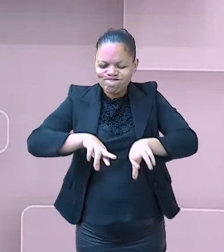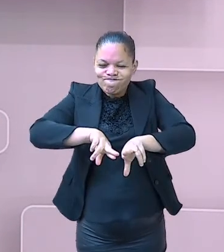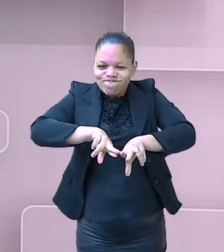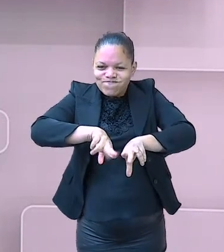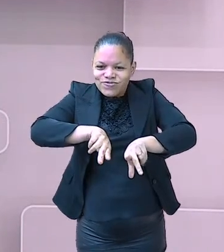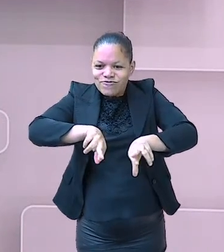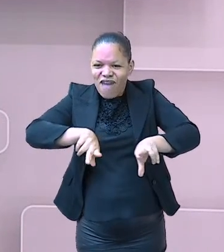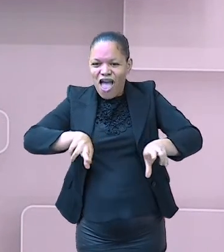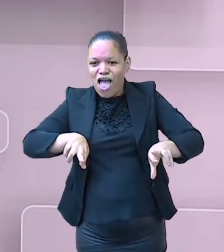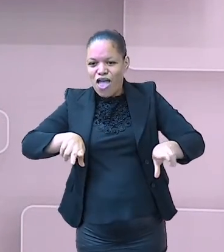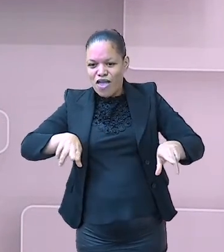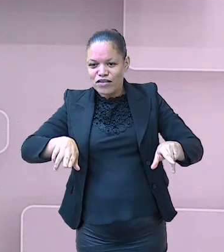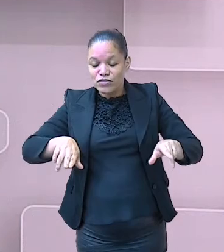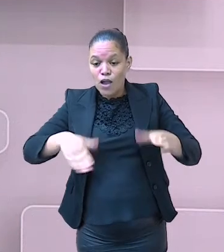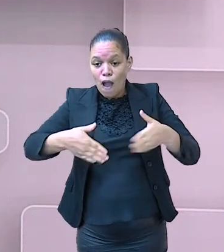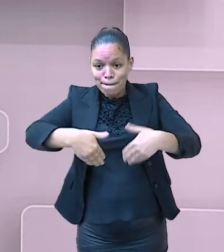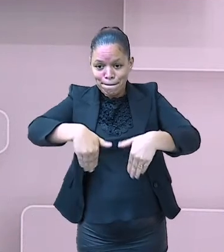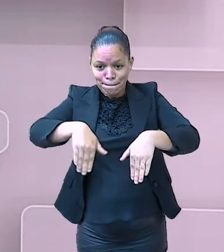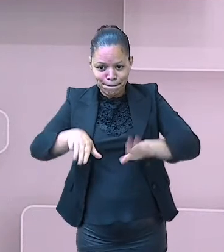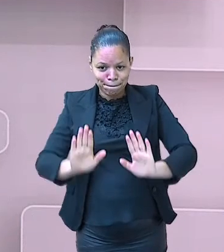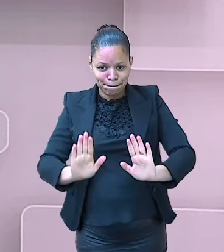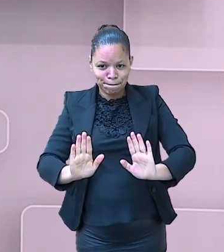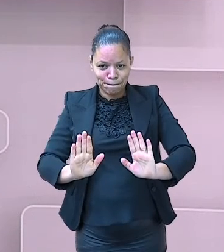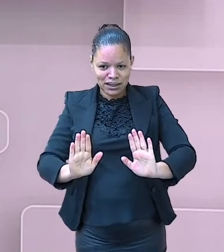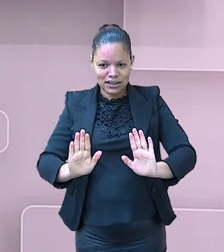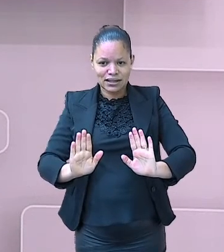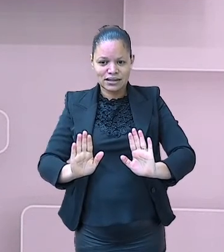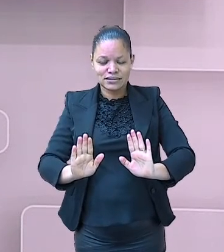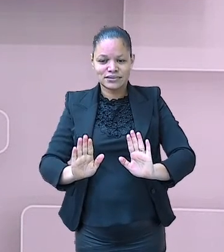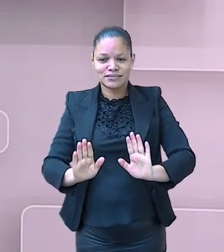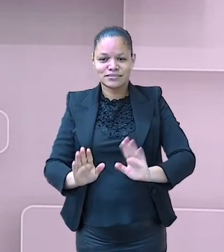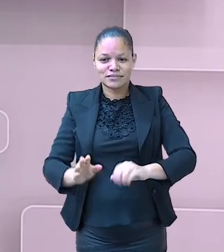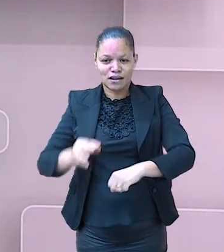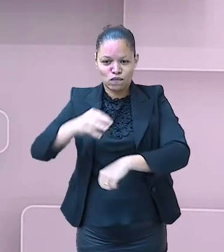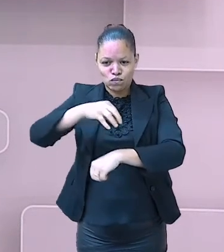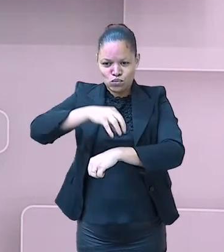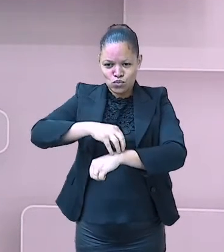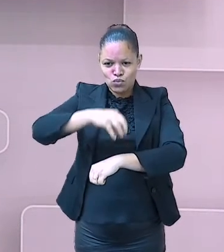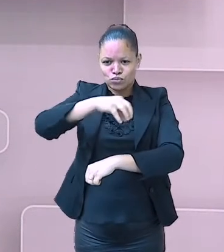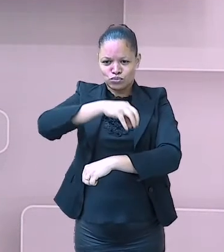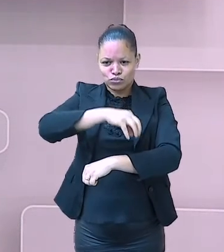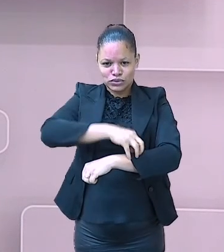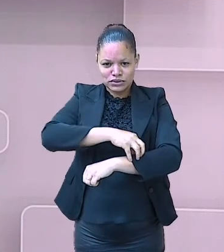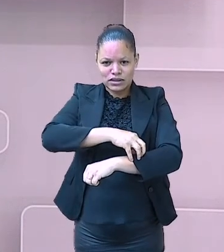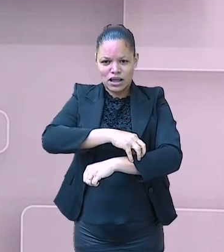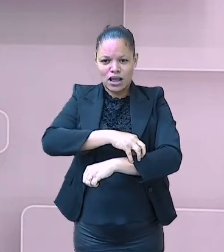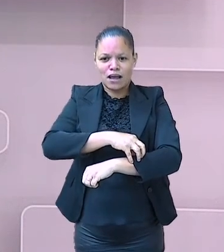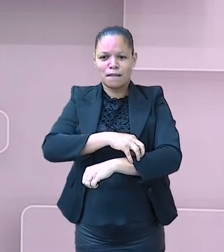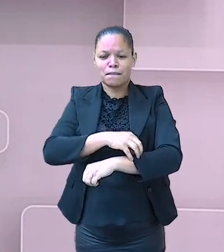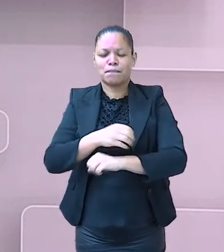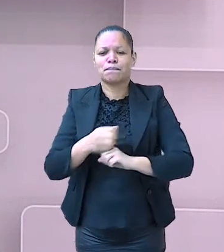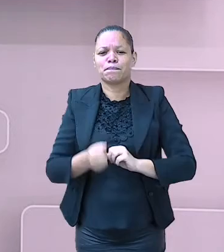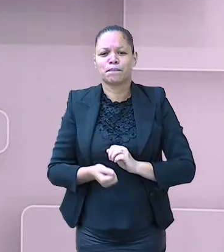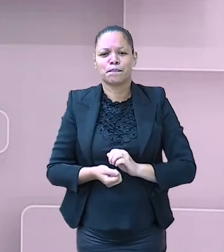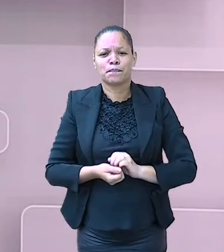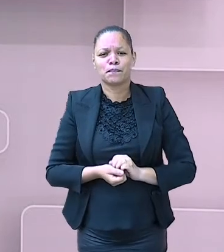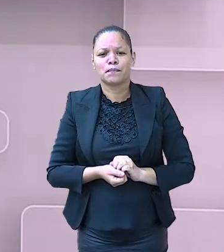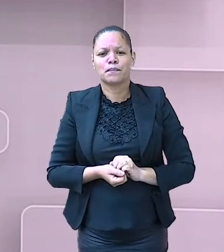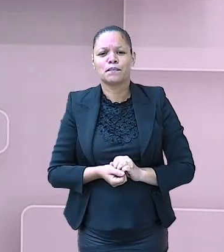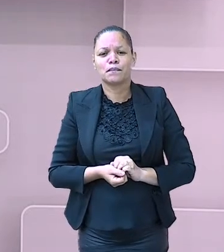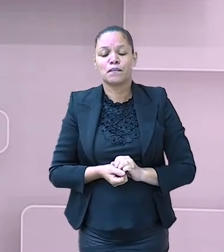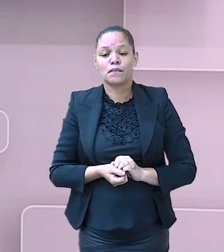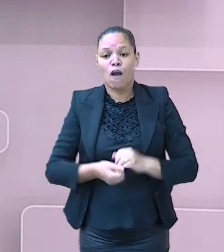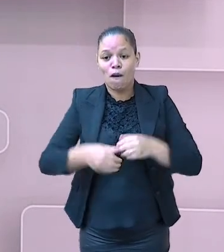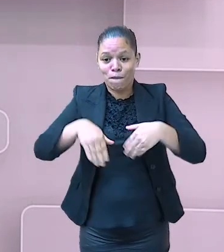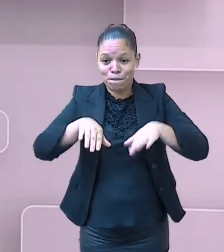a pata traseira do sapo e a pata dianteira do sapo, ela é uma pata